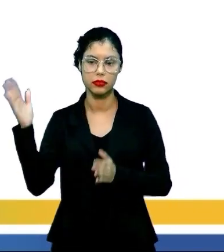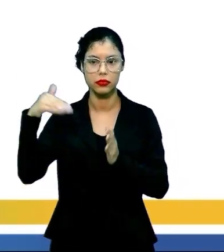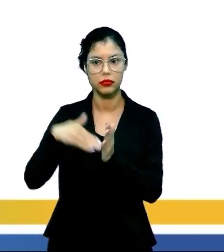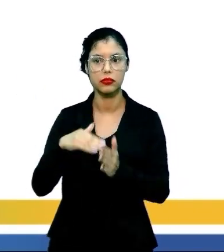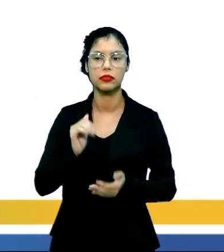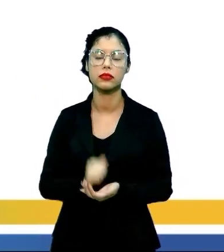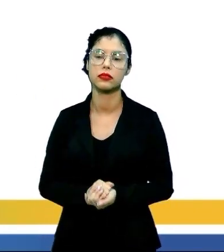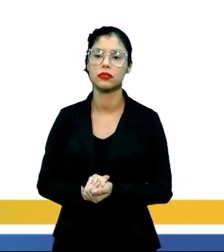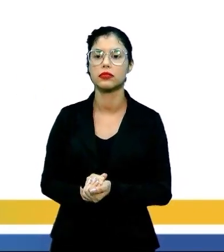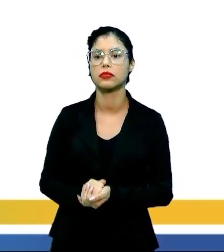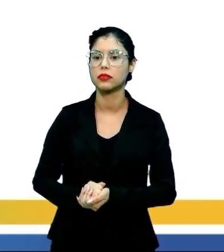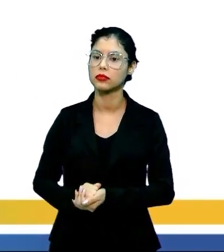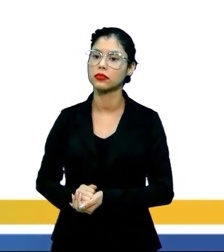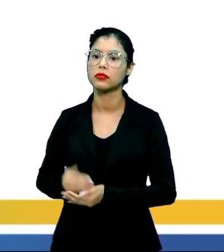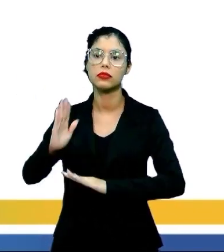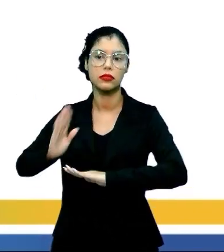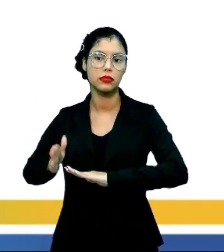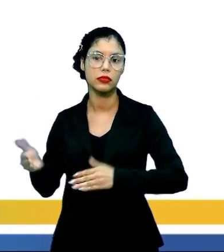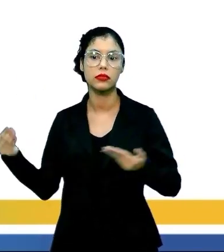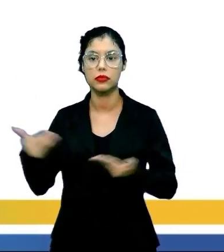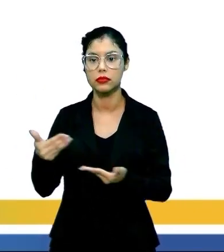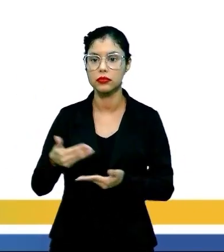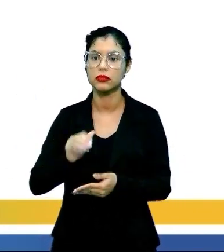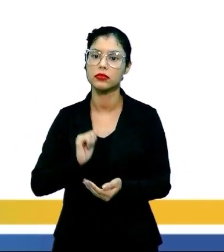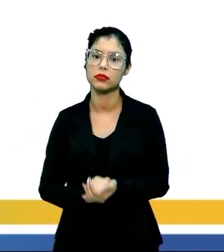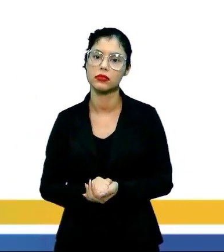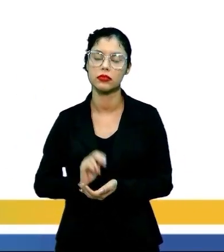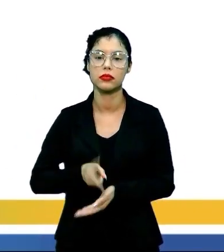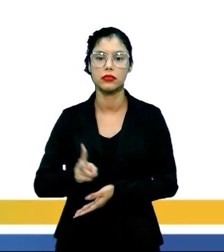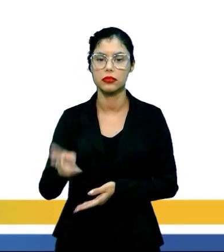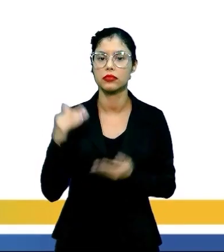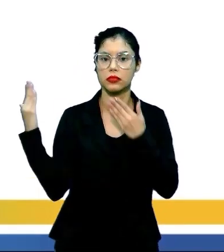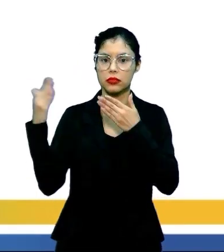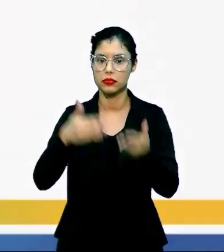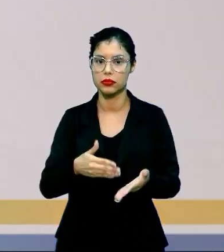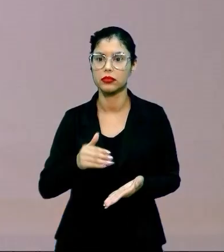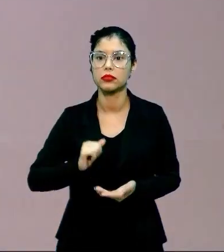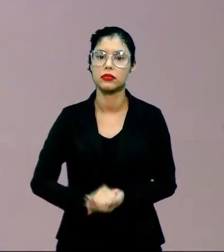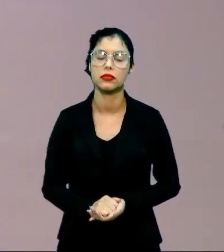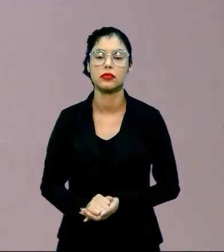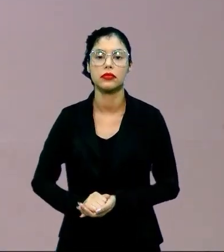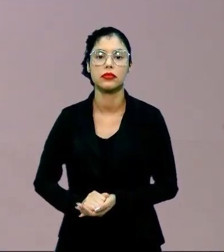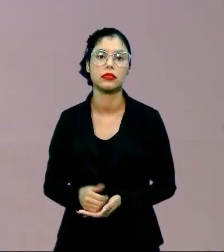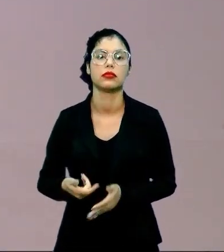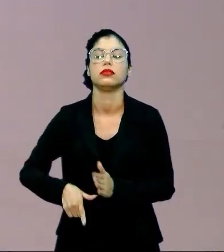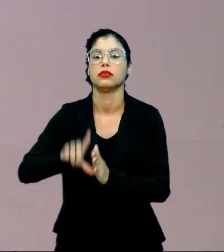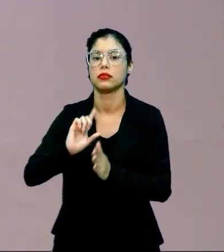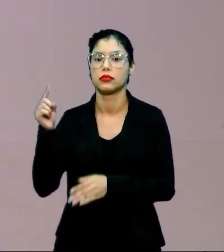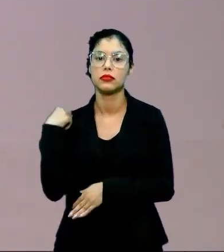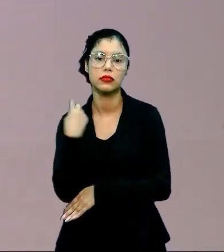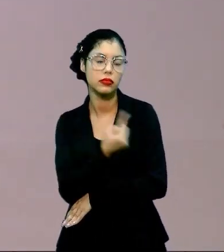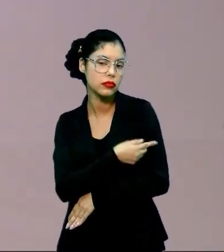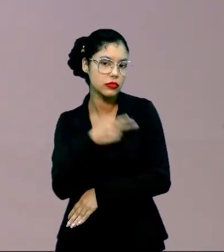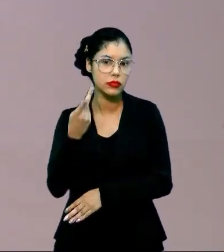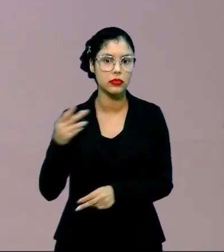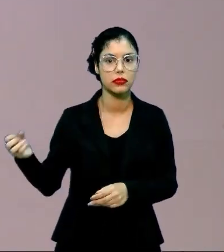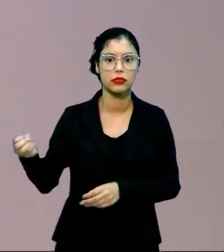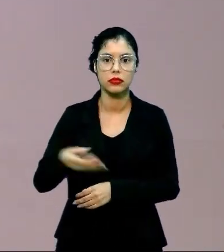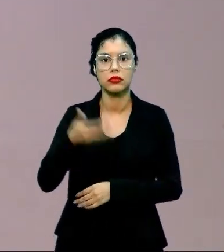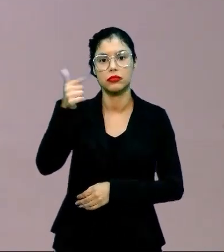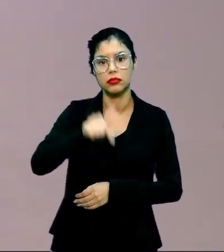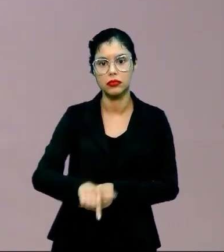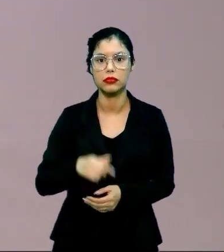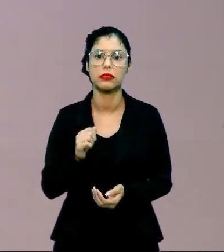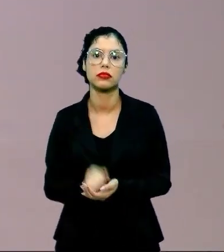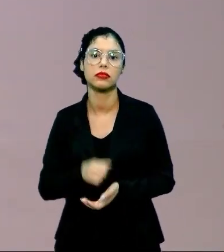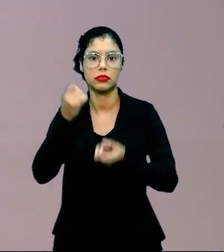o modernismo e agora o contemporâneo, que nós daremos enfoque posteriormente. Então, assim, quando a gente fala, novamente, eu gosto